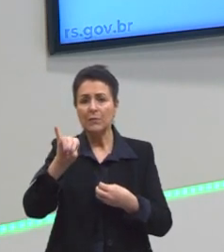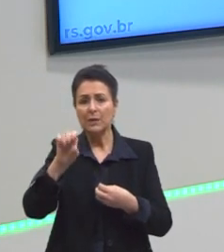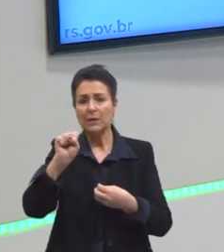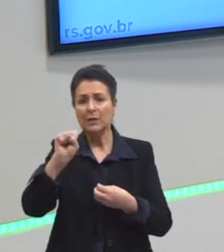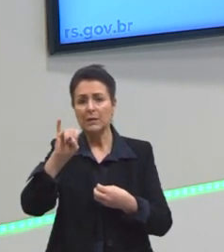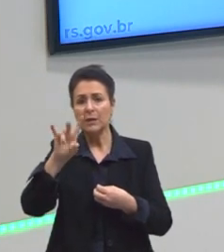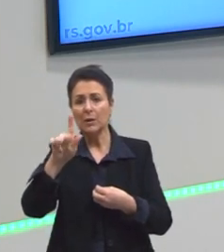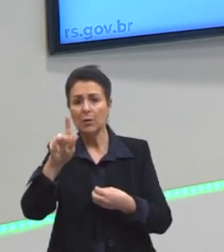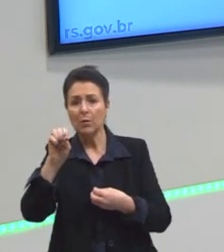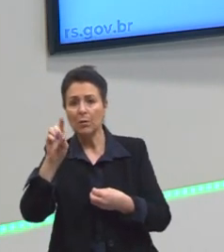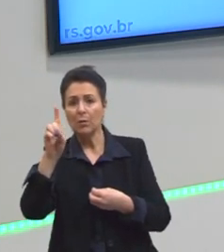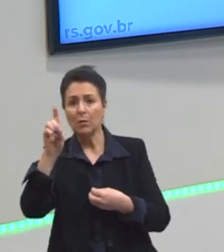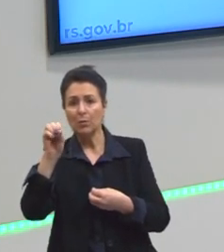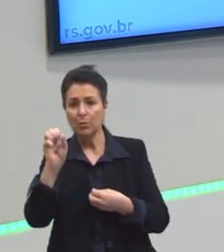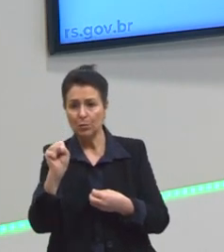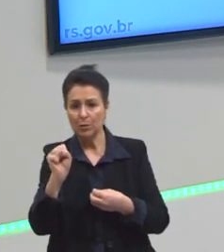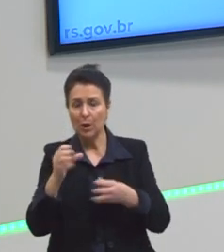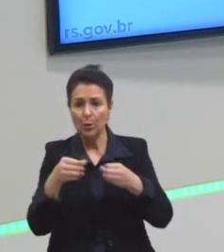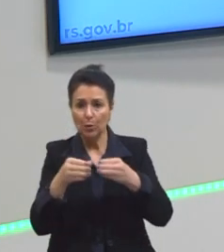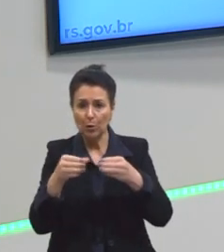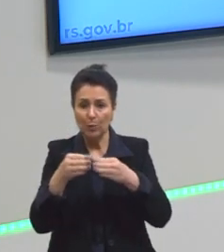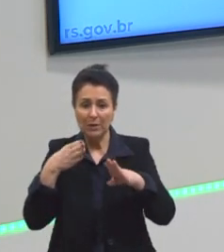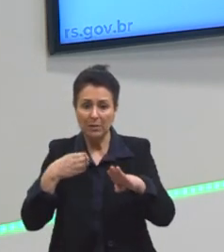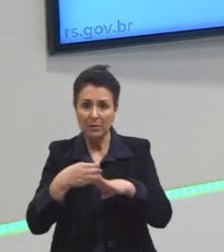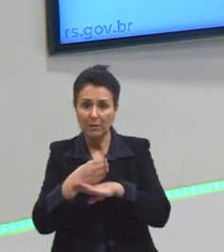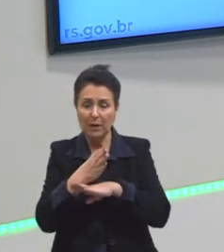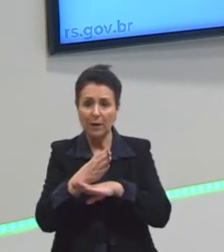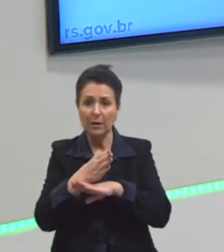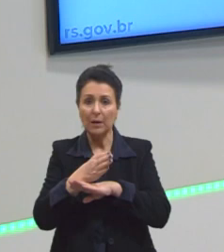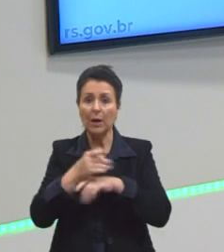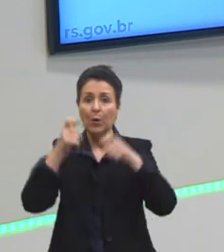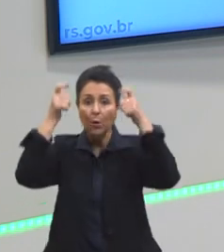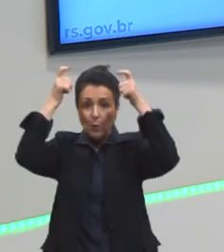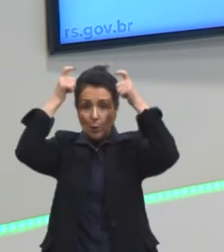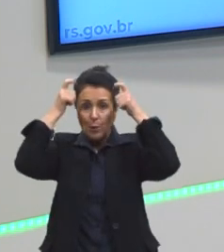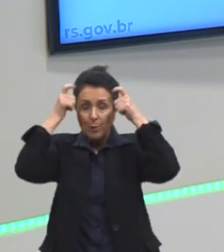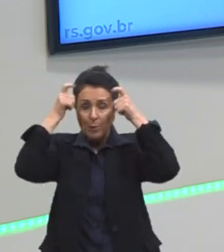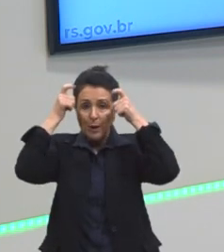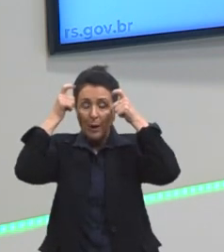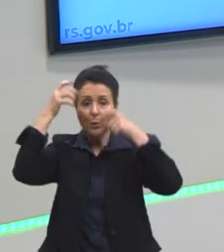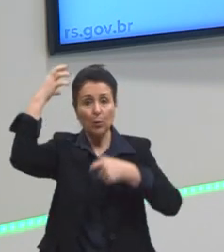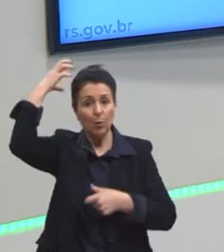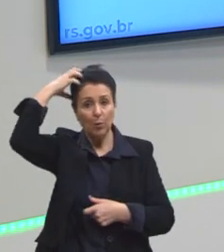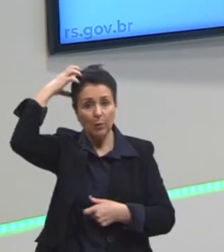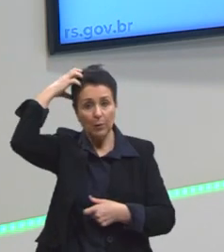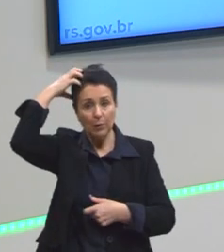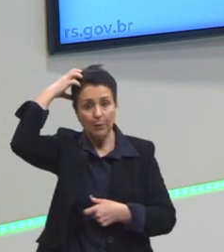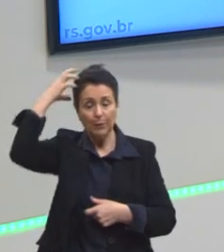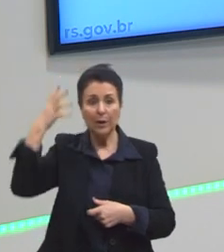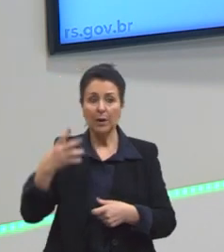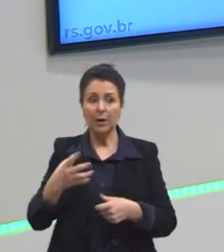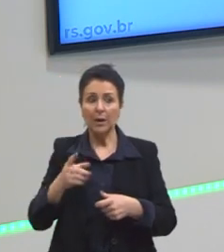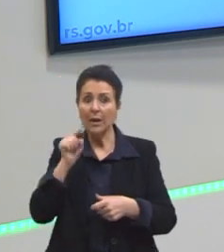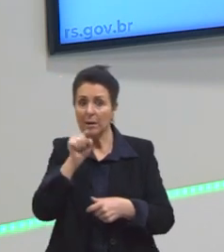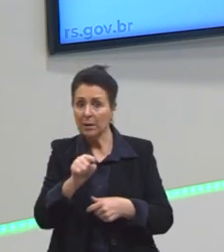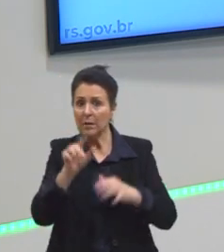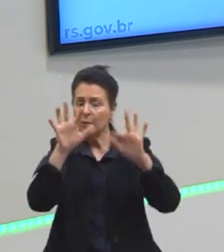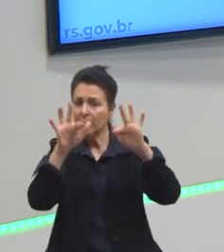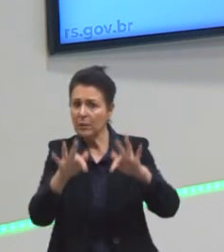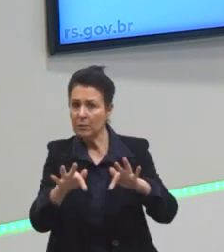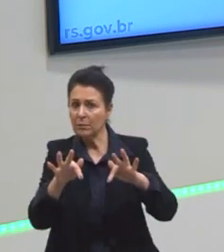410 invadem o império romano e praticamente ele é sincera o império romano